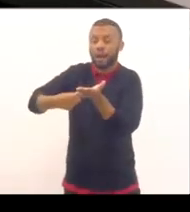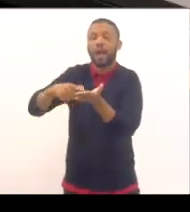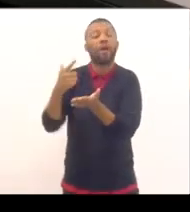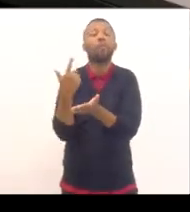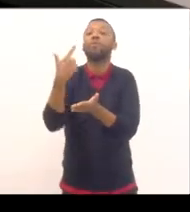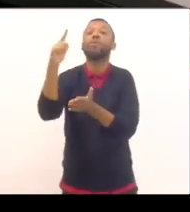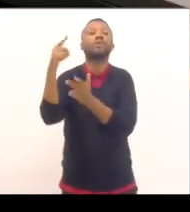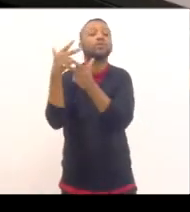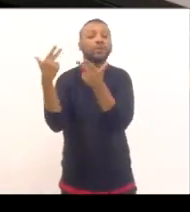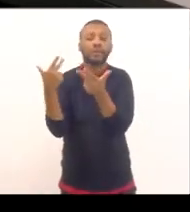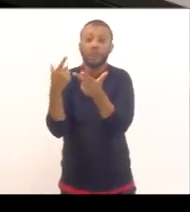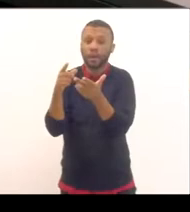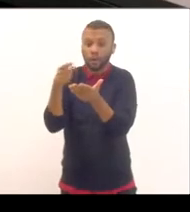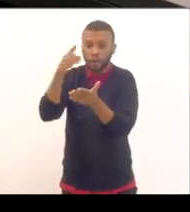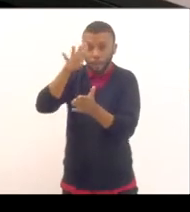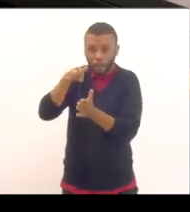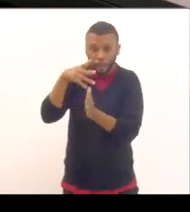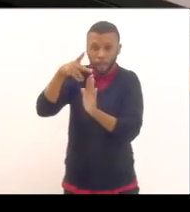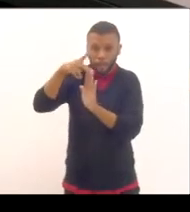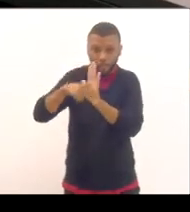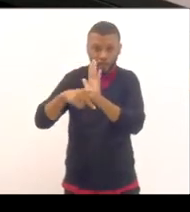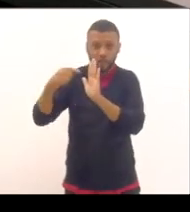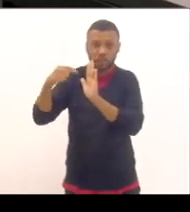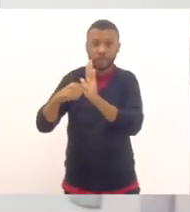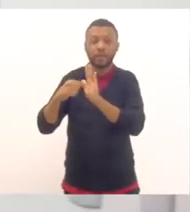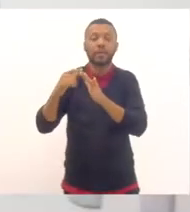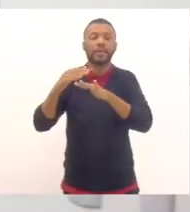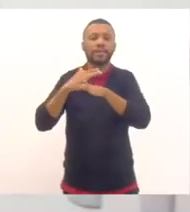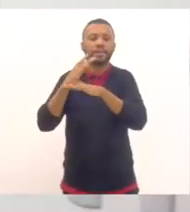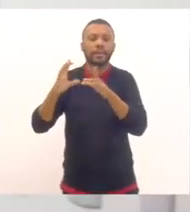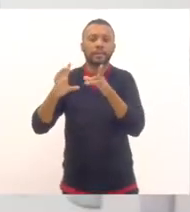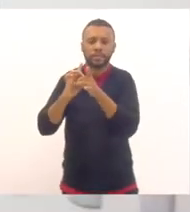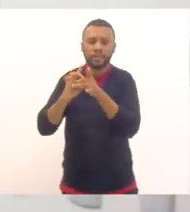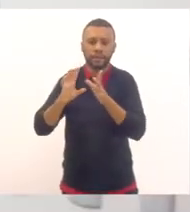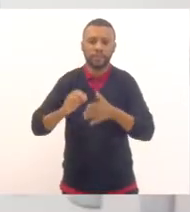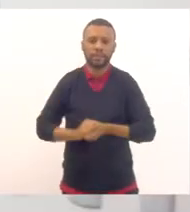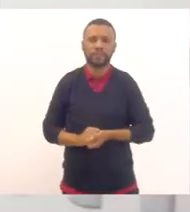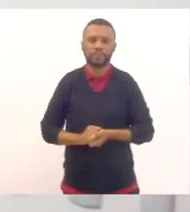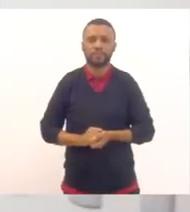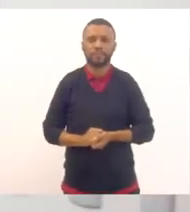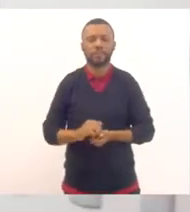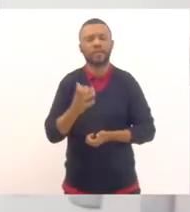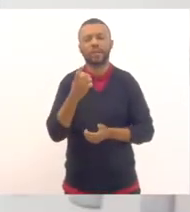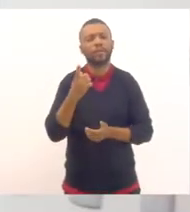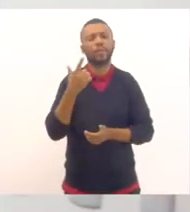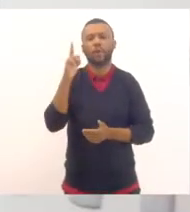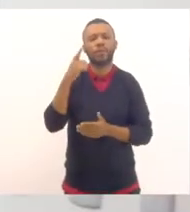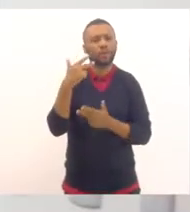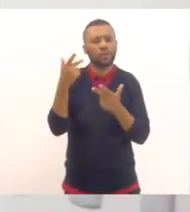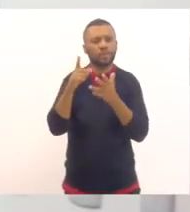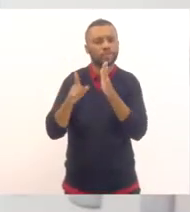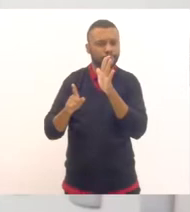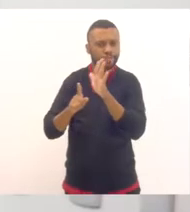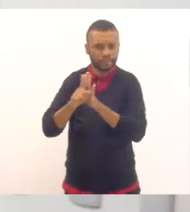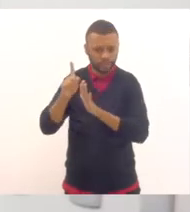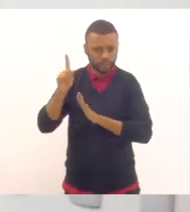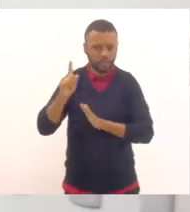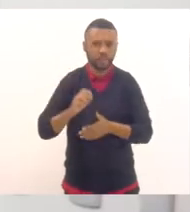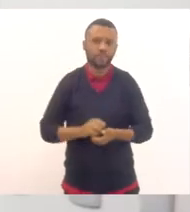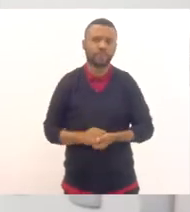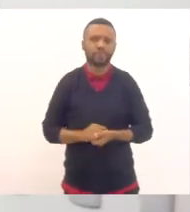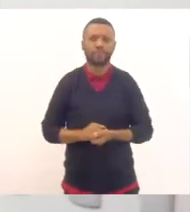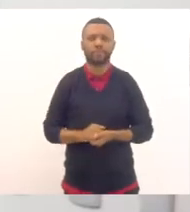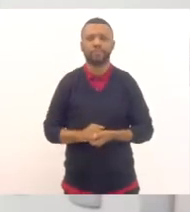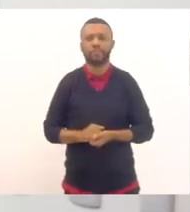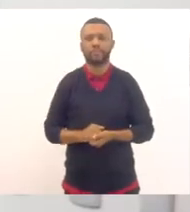o programa é um programa Cidade integrar eu conheço sim eu queria perguntar uma outra coisa que é o seguinte